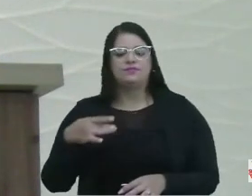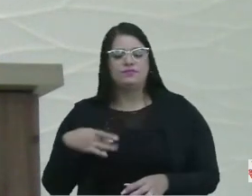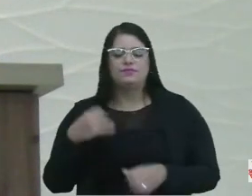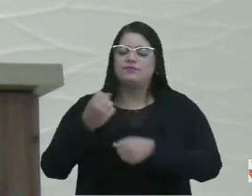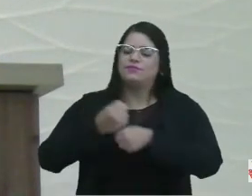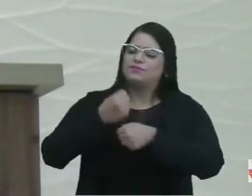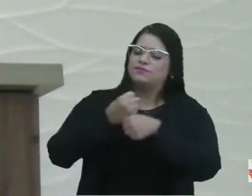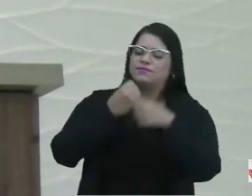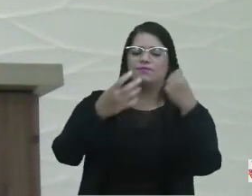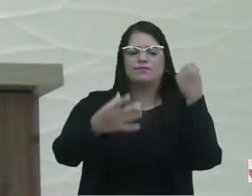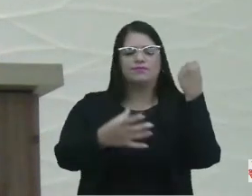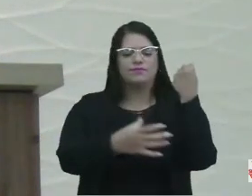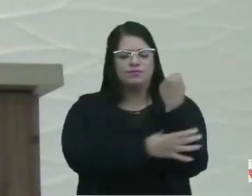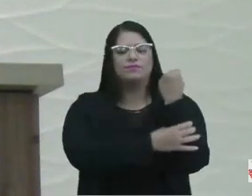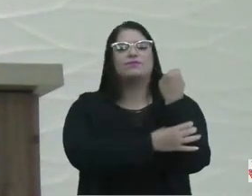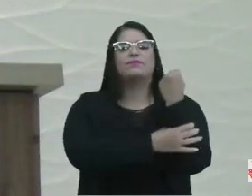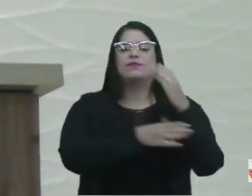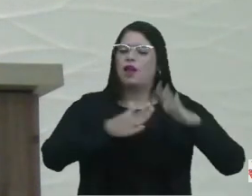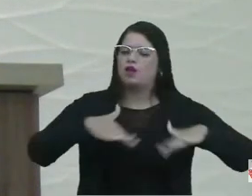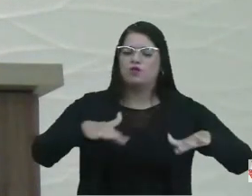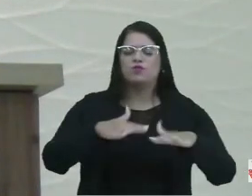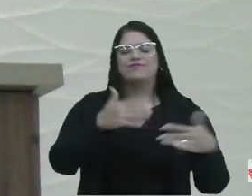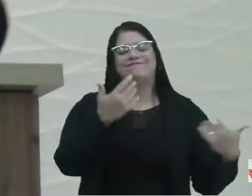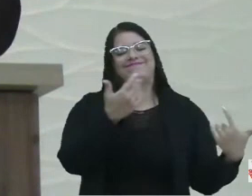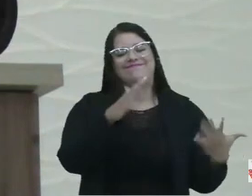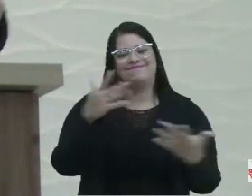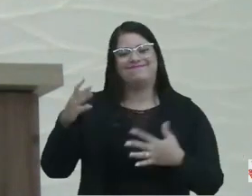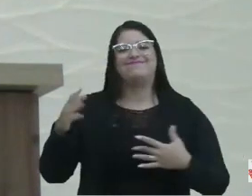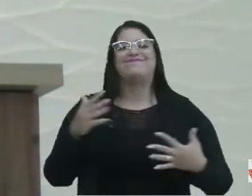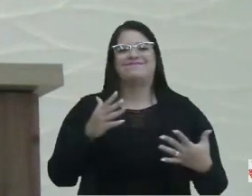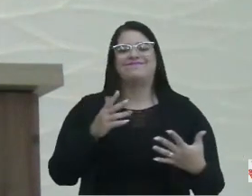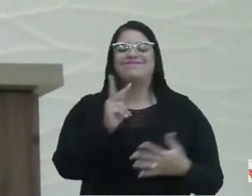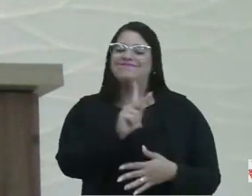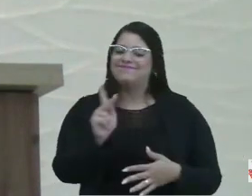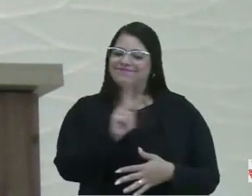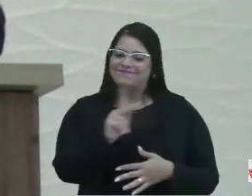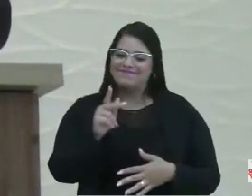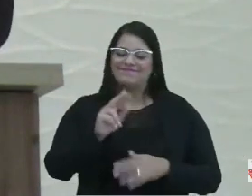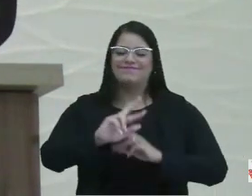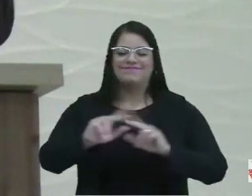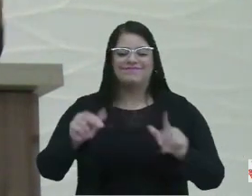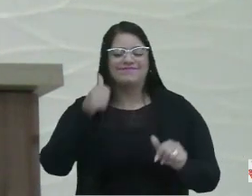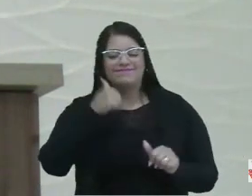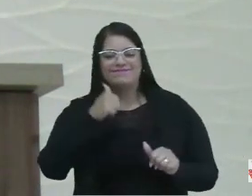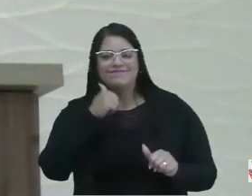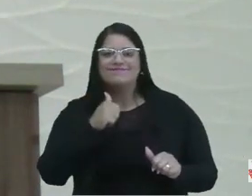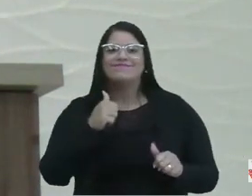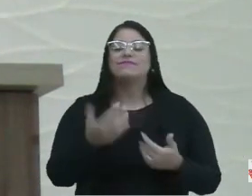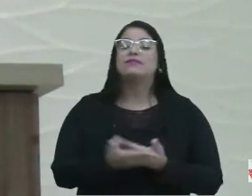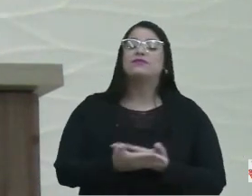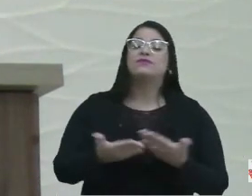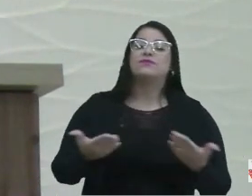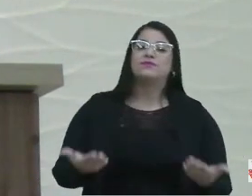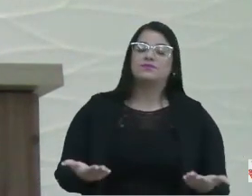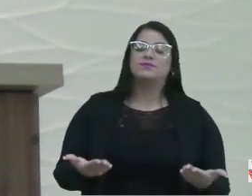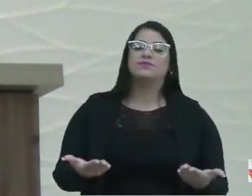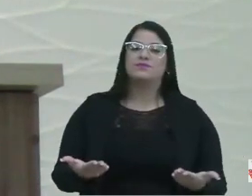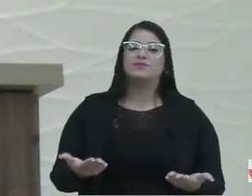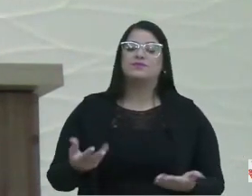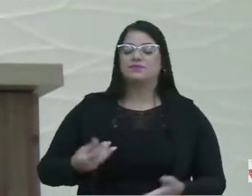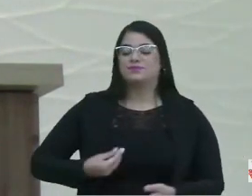na segurança. Então, estão de parabéns aí às professoras e a vocês que estão